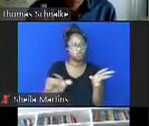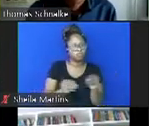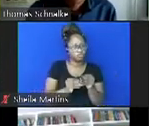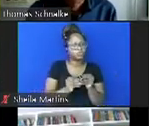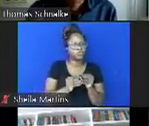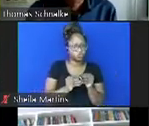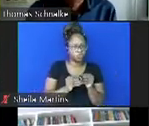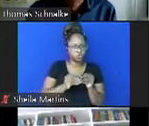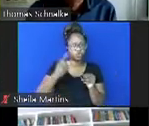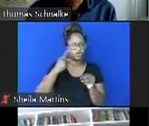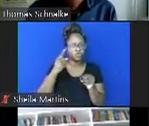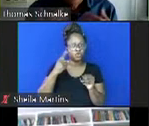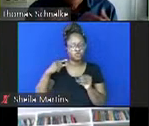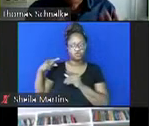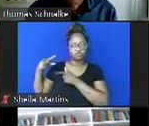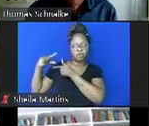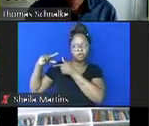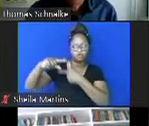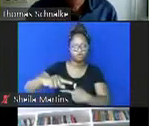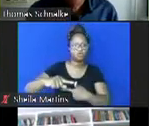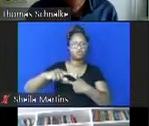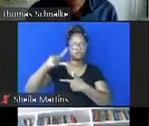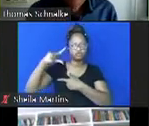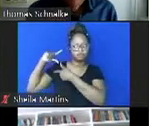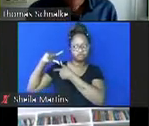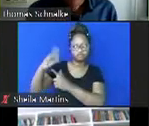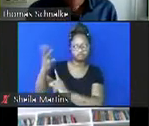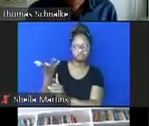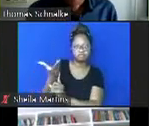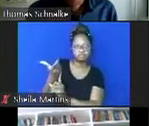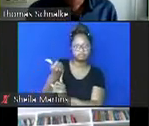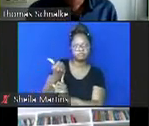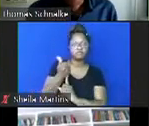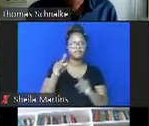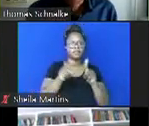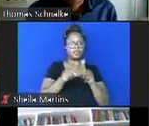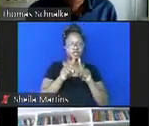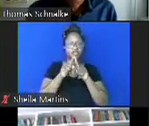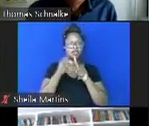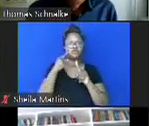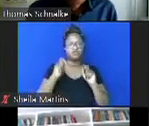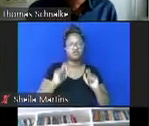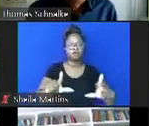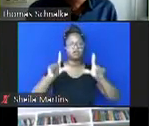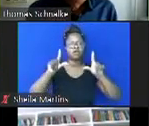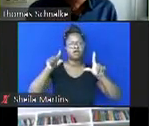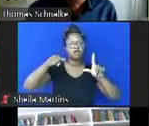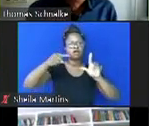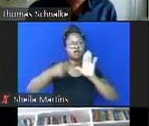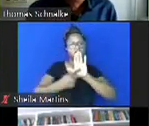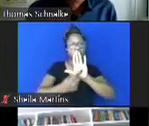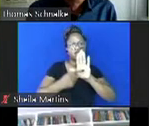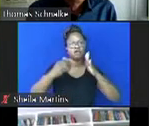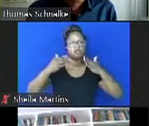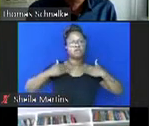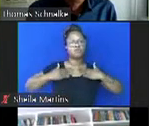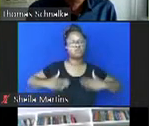ambas as tradições, a tradição artística e a anatômica de representar a anatomia humana.